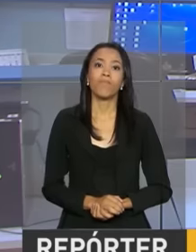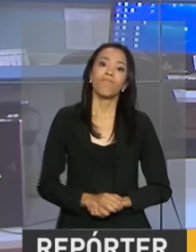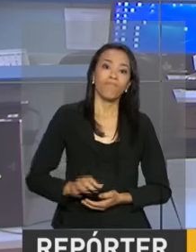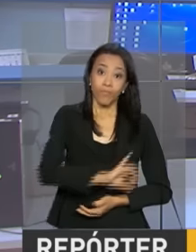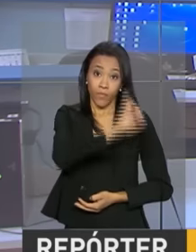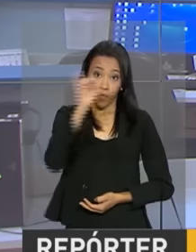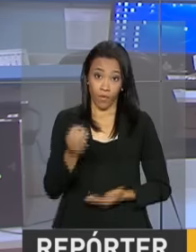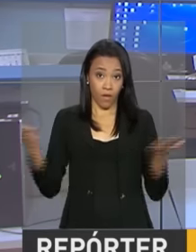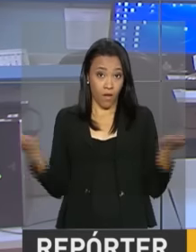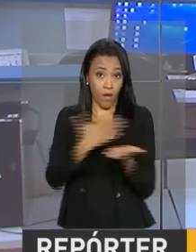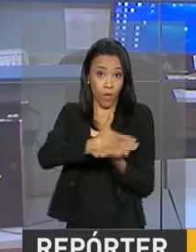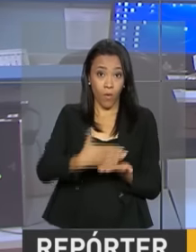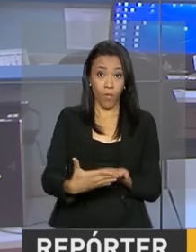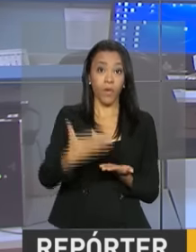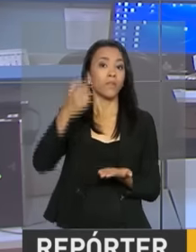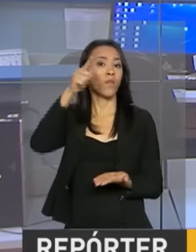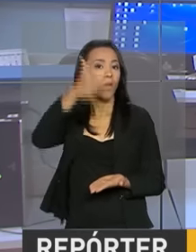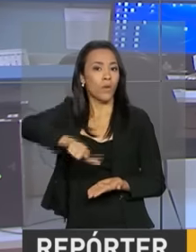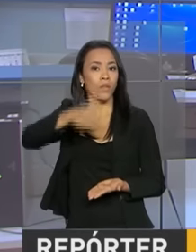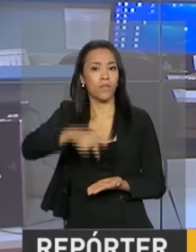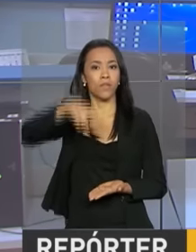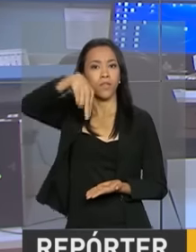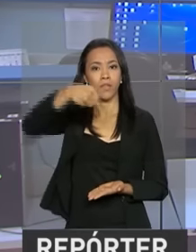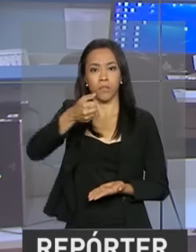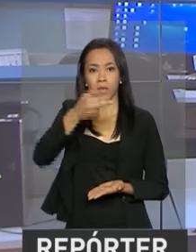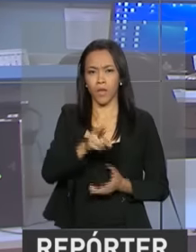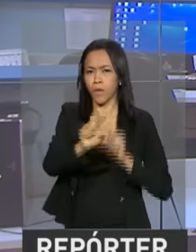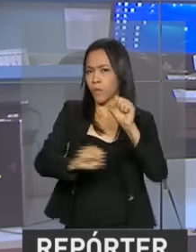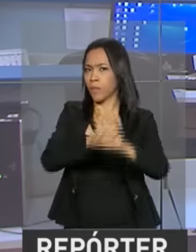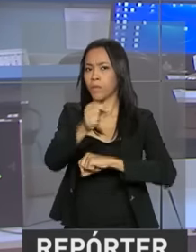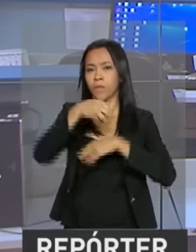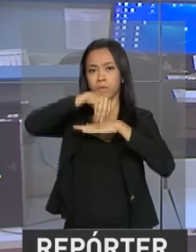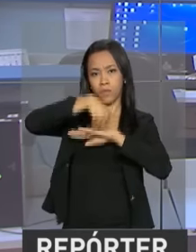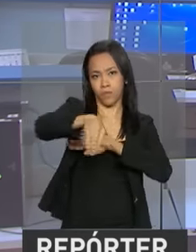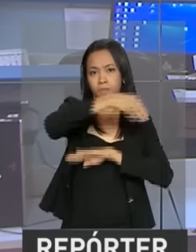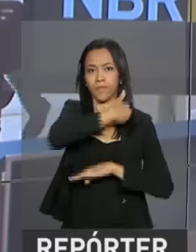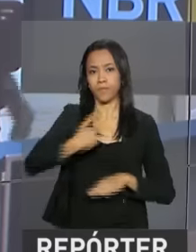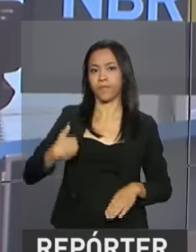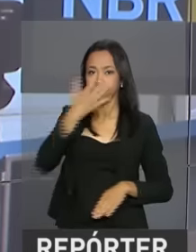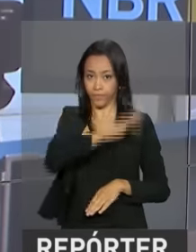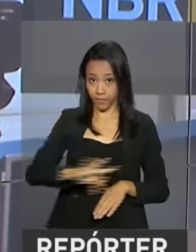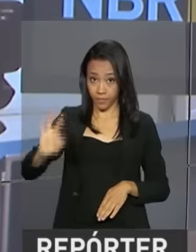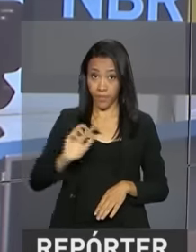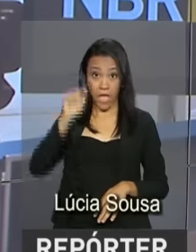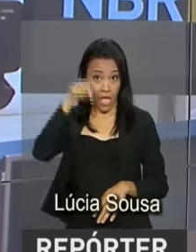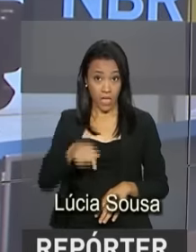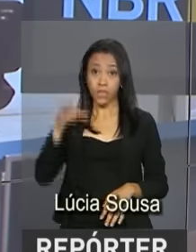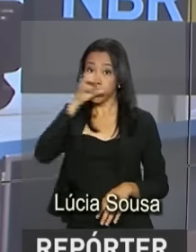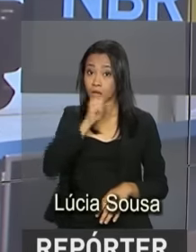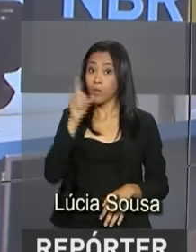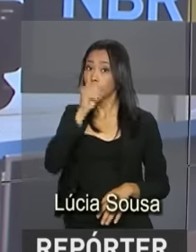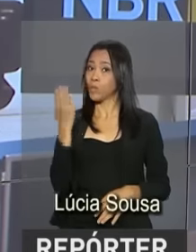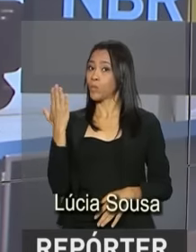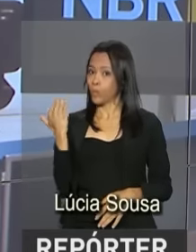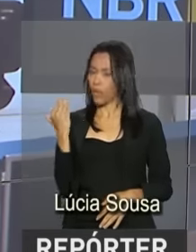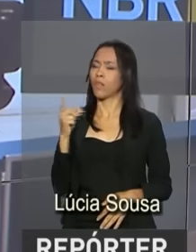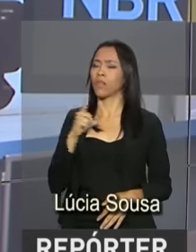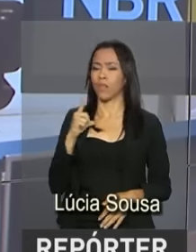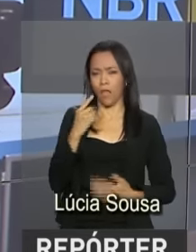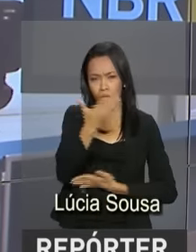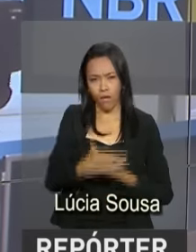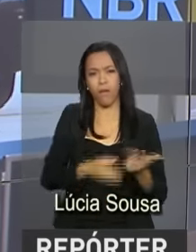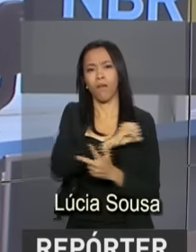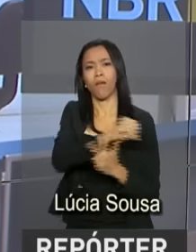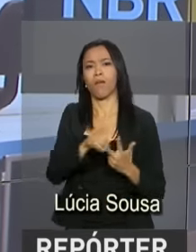Olá começa agora mais uma edição do repórter NBR com as notícias do governo federal este fim de semana teve prova do Enem em todo o